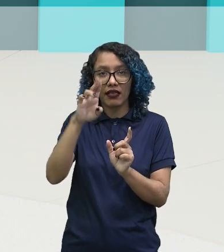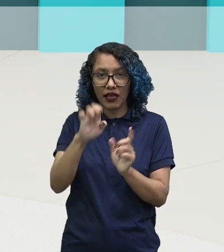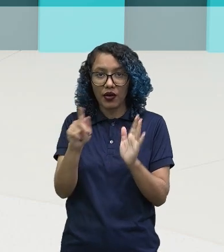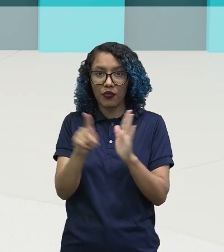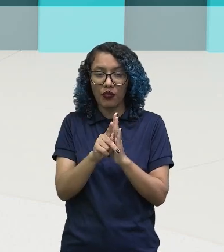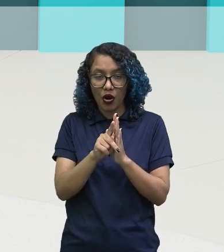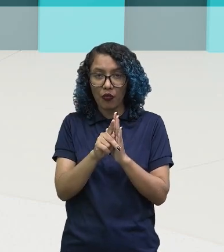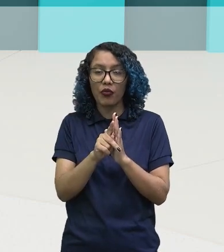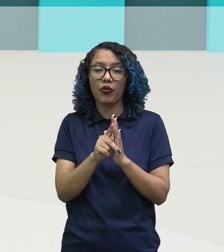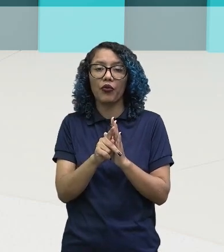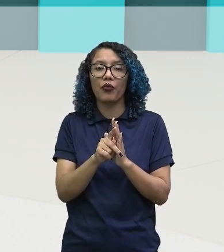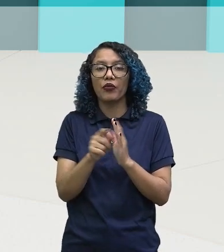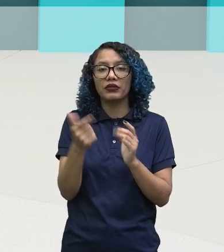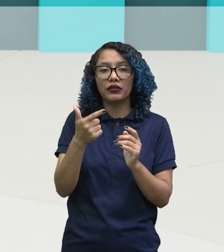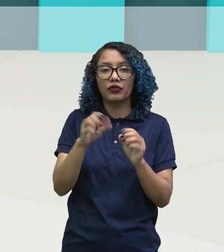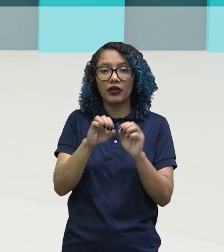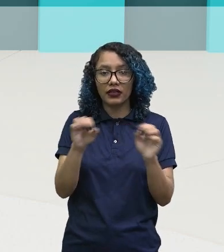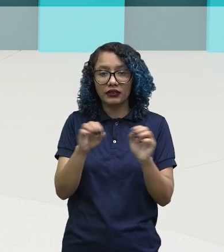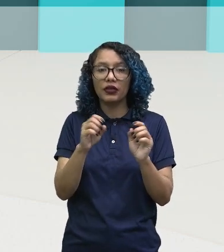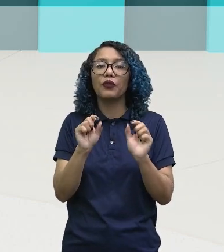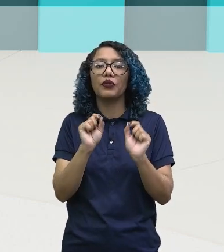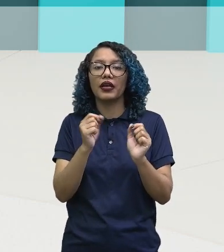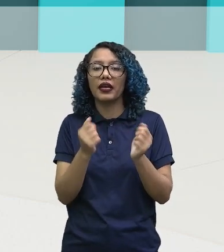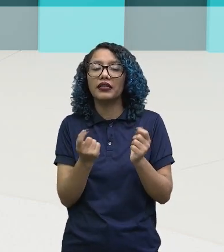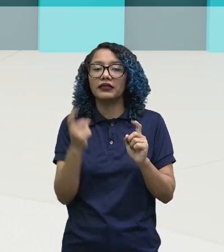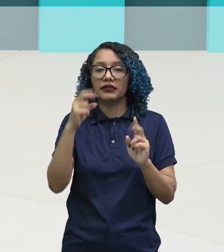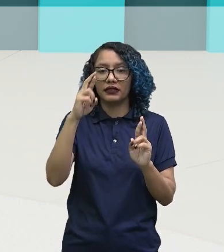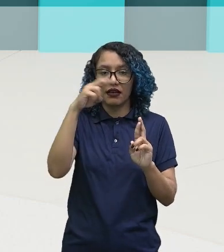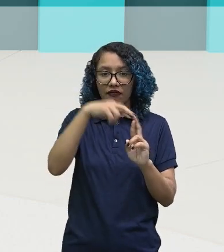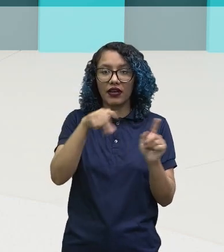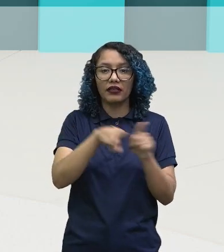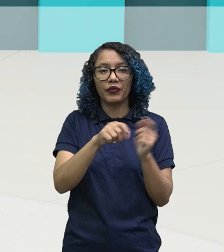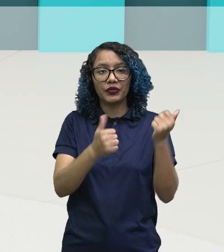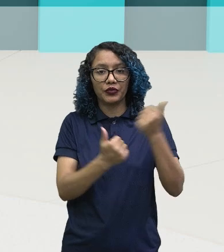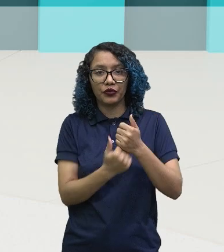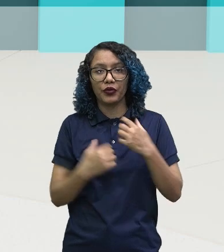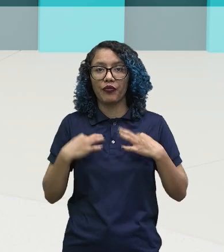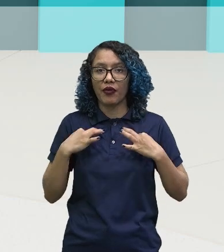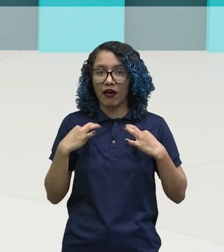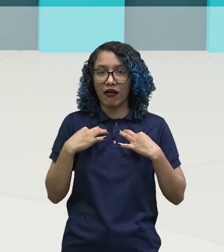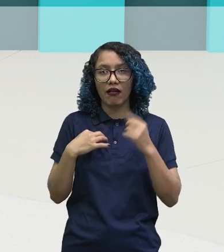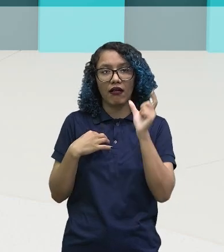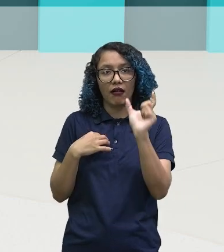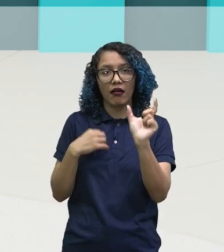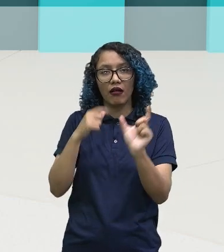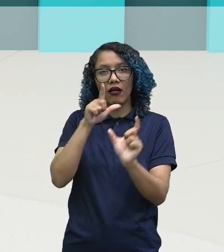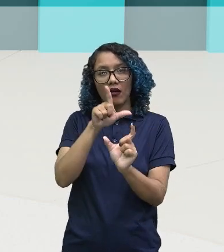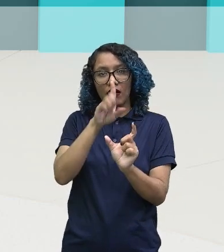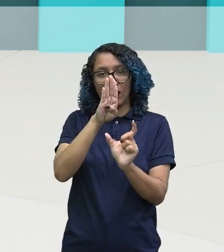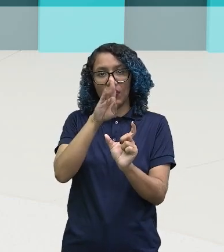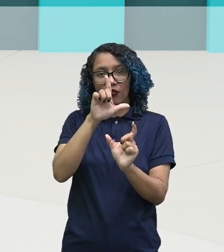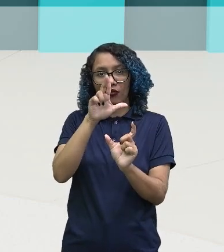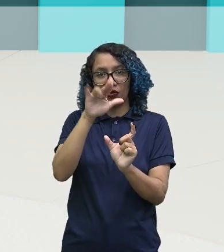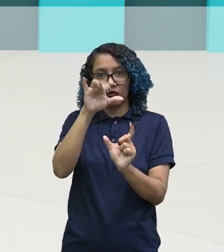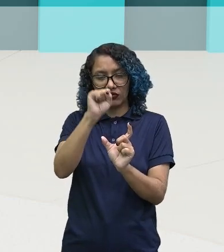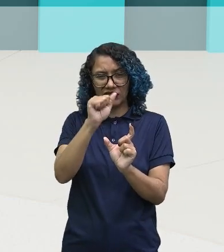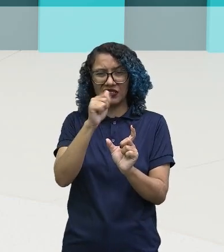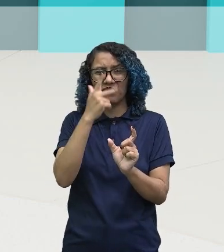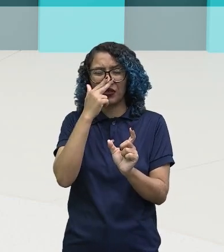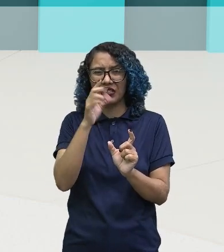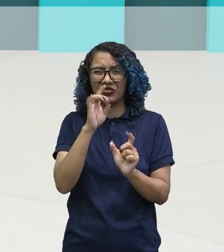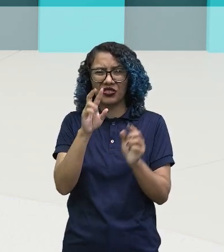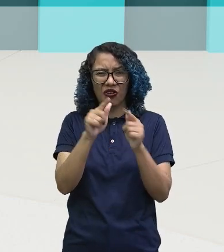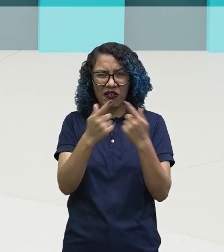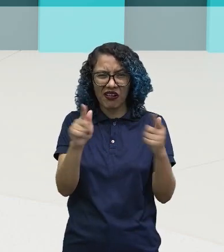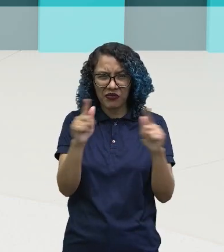está substituindo blusa. Logo, um pronome relativo. Essa ideia parece que é muito gramatiqueira e a gente só vai ver